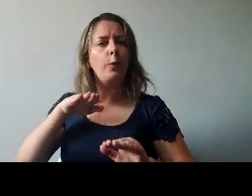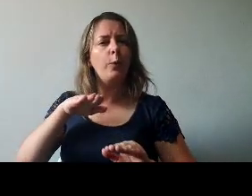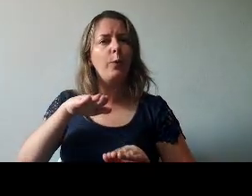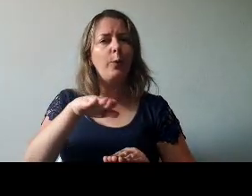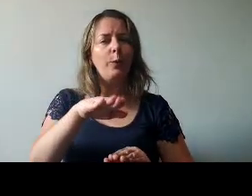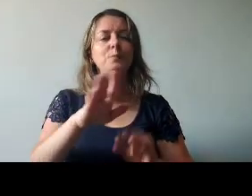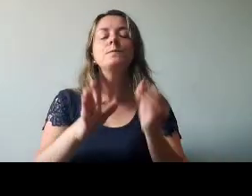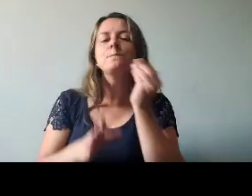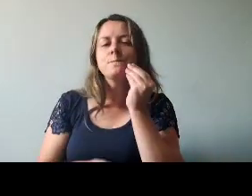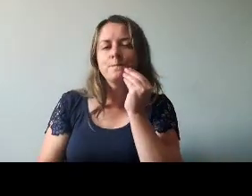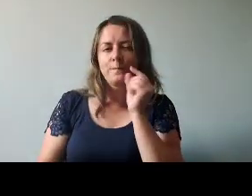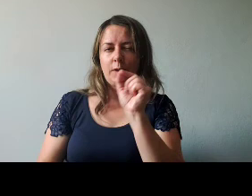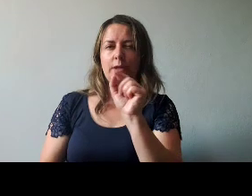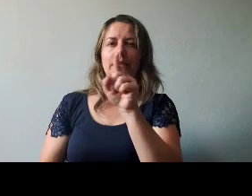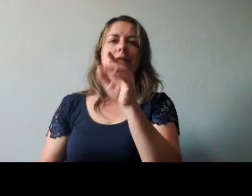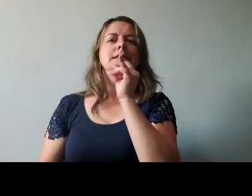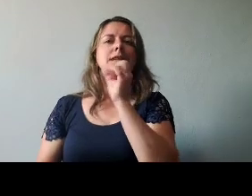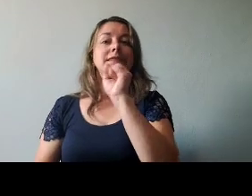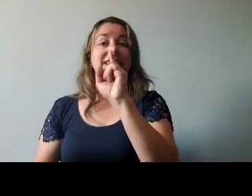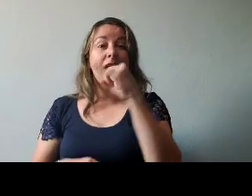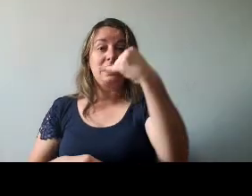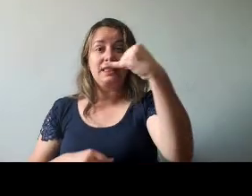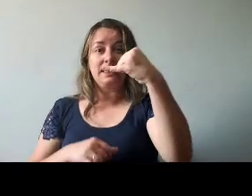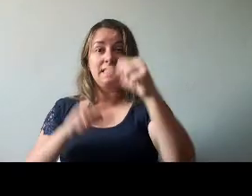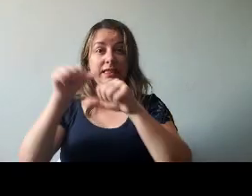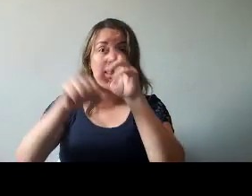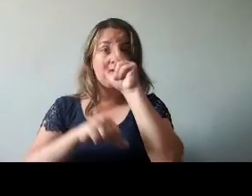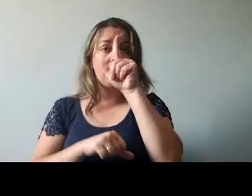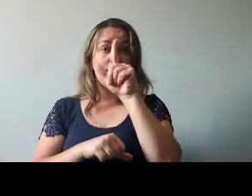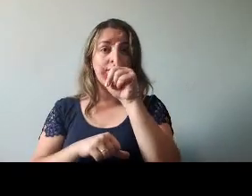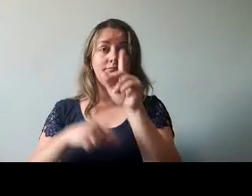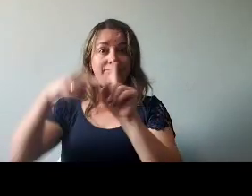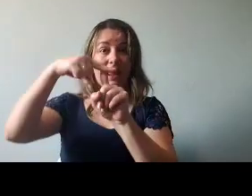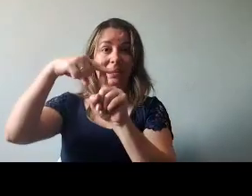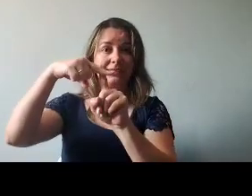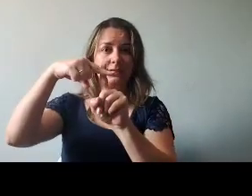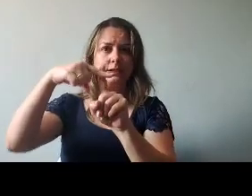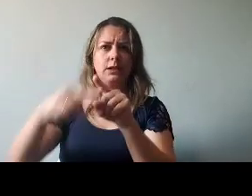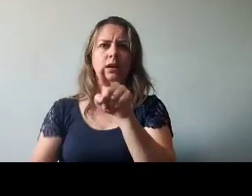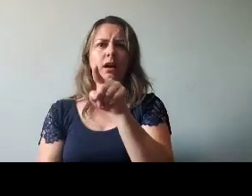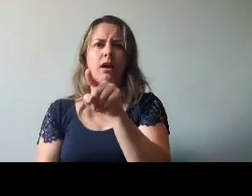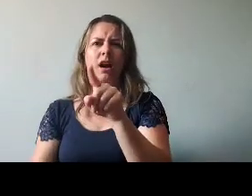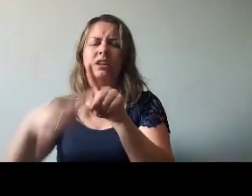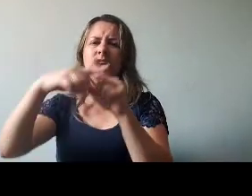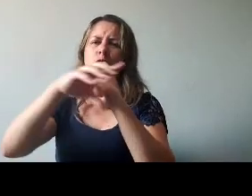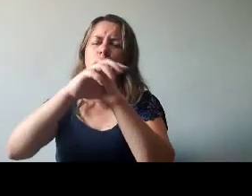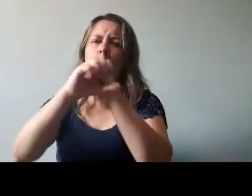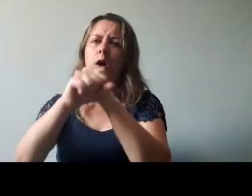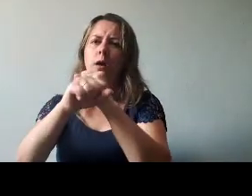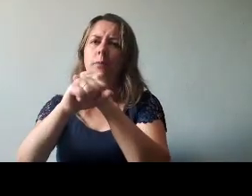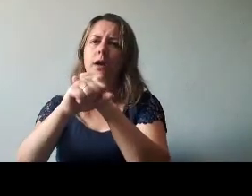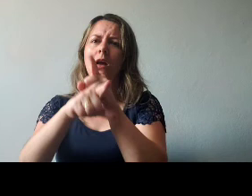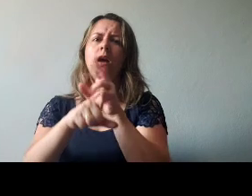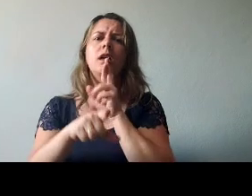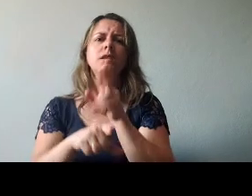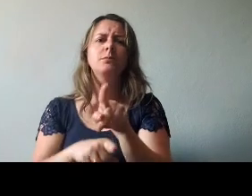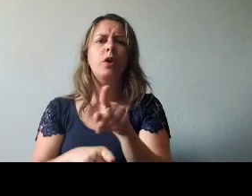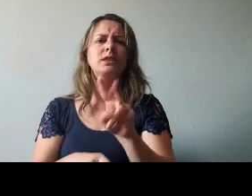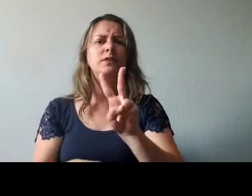mais aqui, você vai dar 400 mais 144, vai dar um valor de velocidade maior do que tinha no início. Mas ele não está